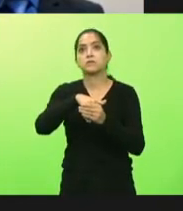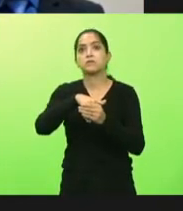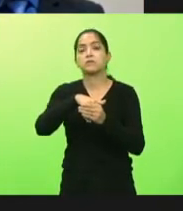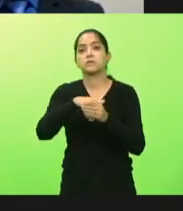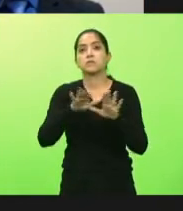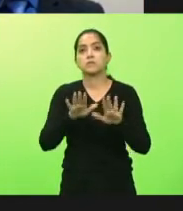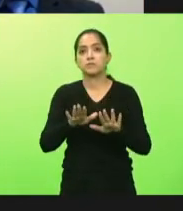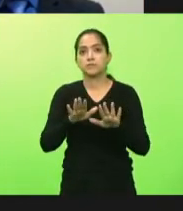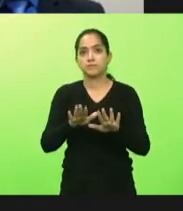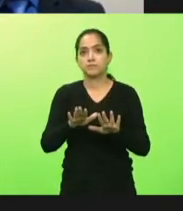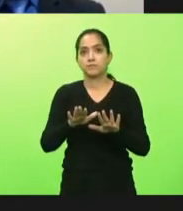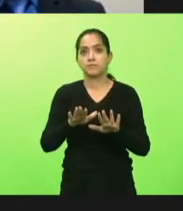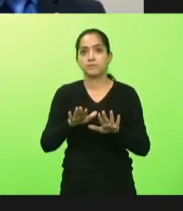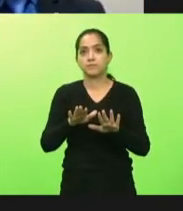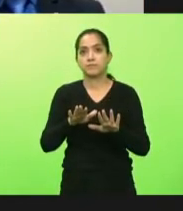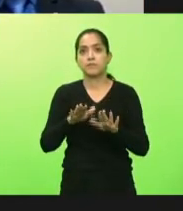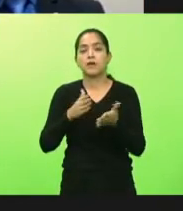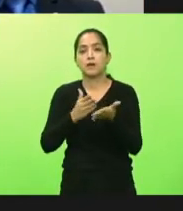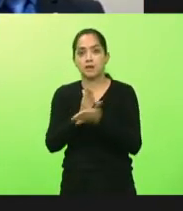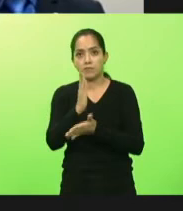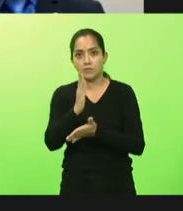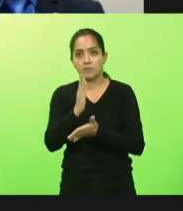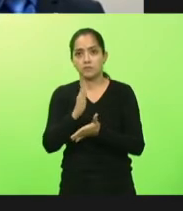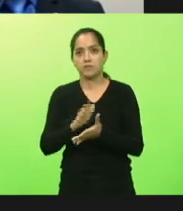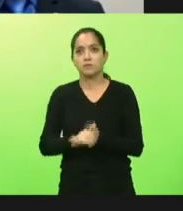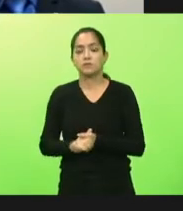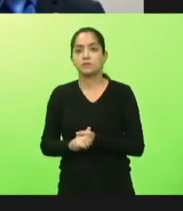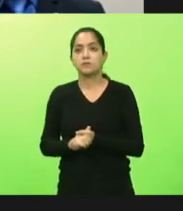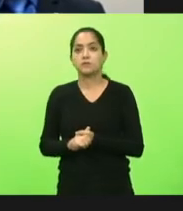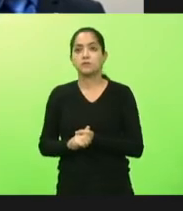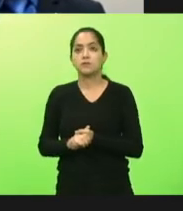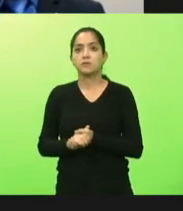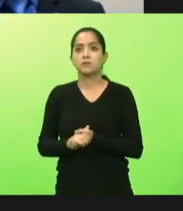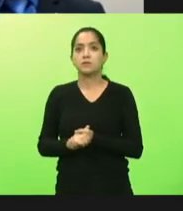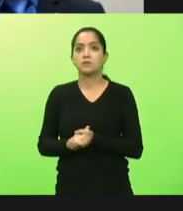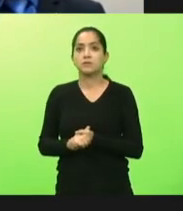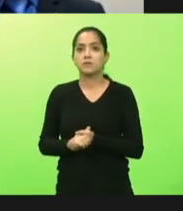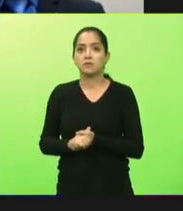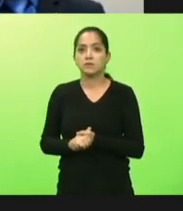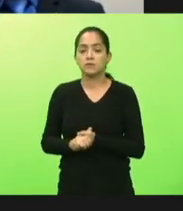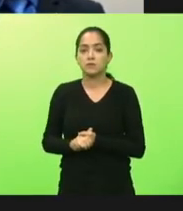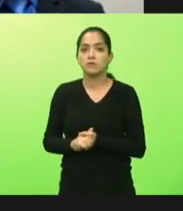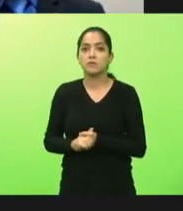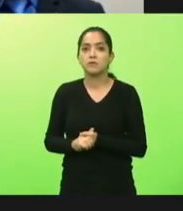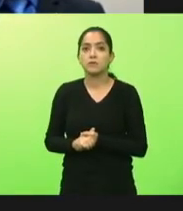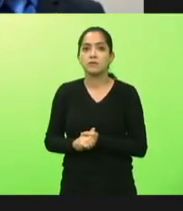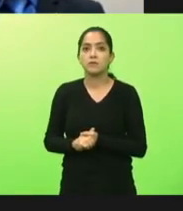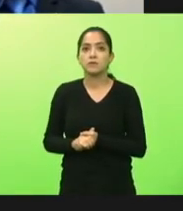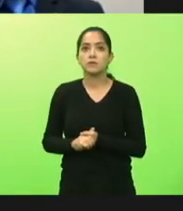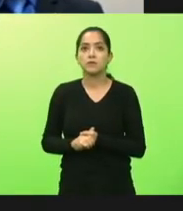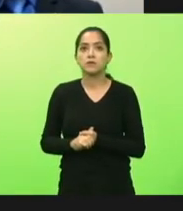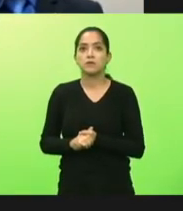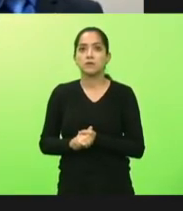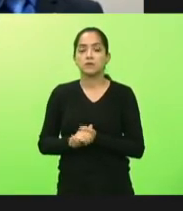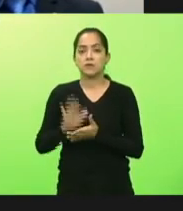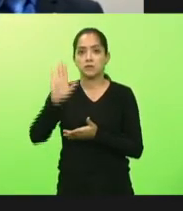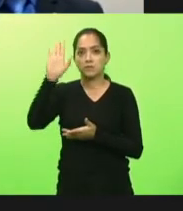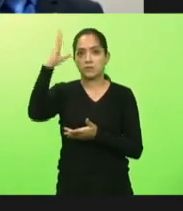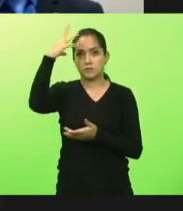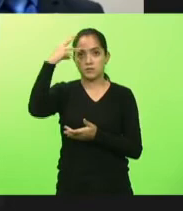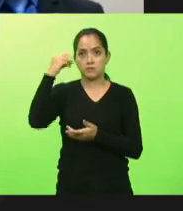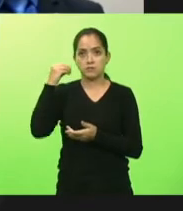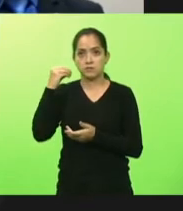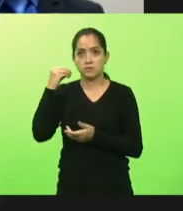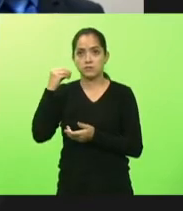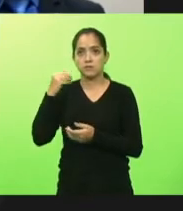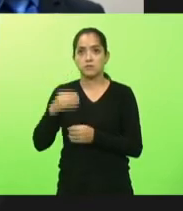encontra. Aprovado. Quem chamou? Deputada Luciane. Deputada Luciane Carminati, é que eu não